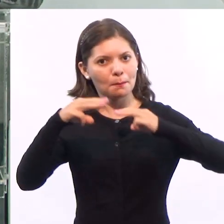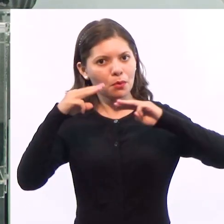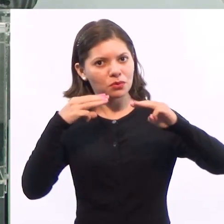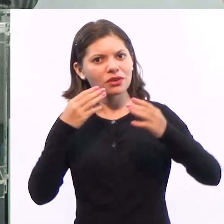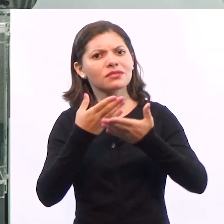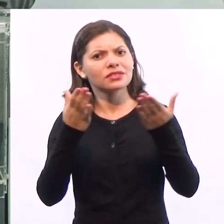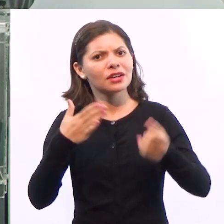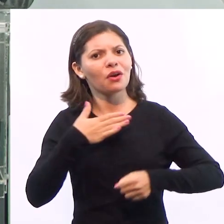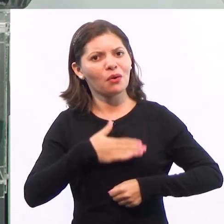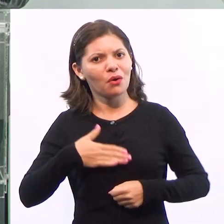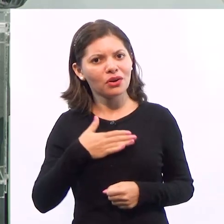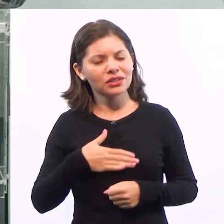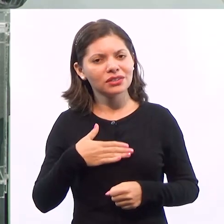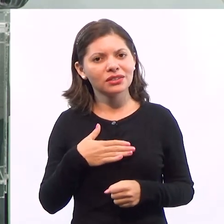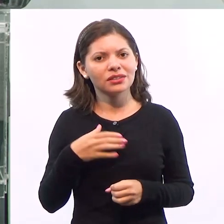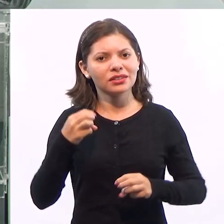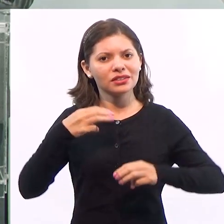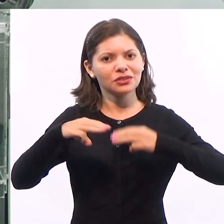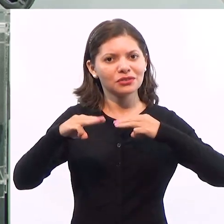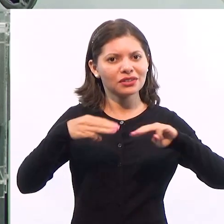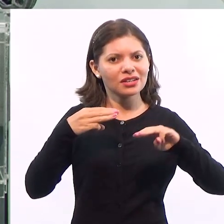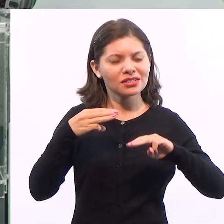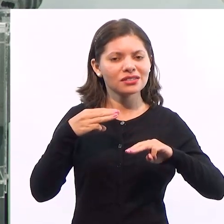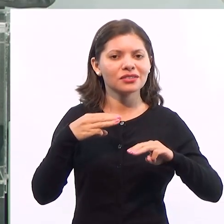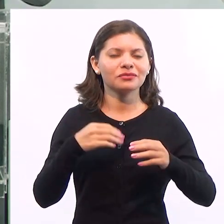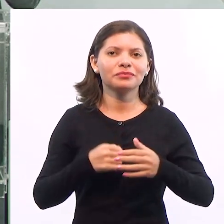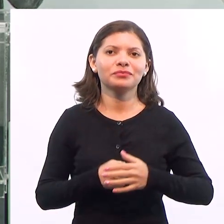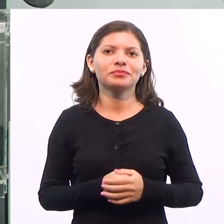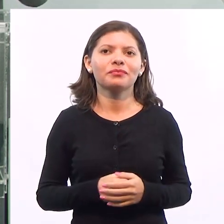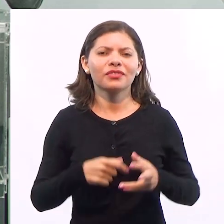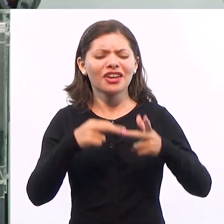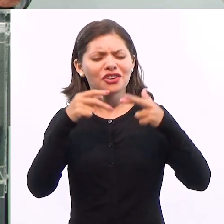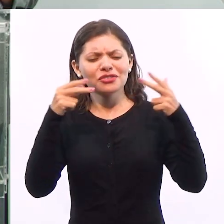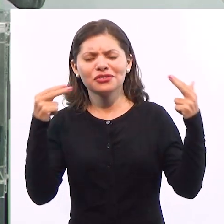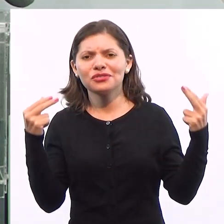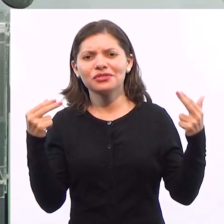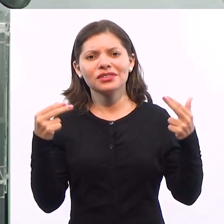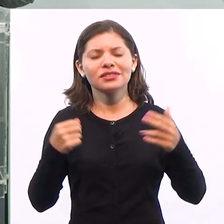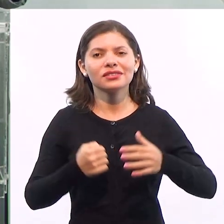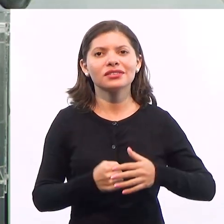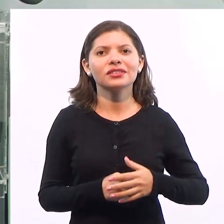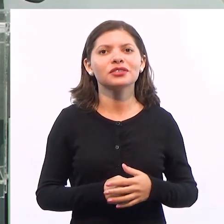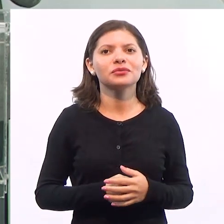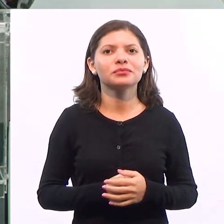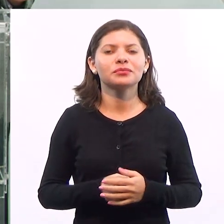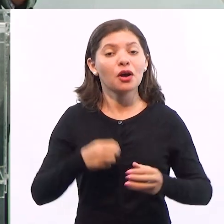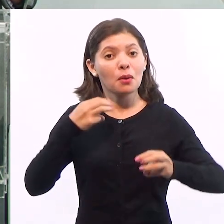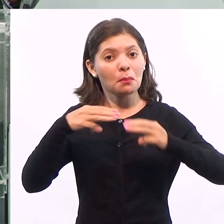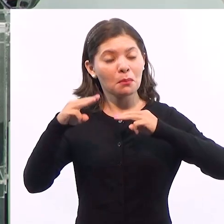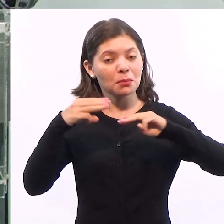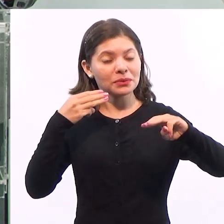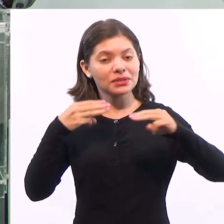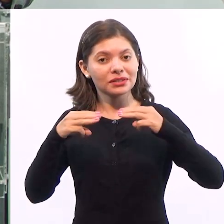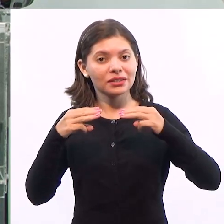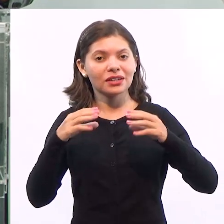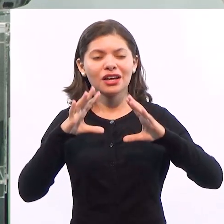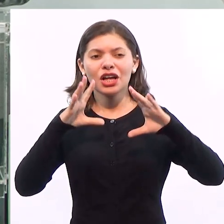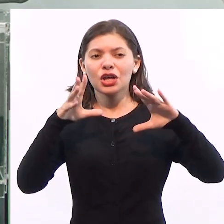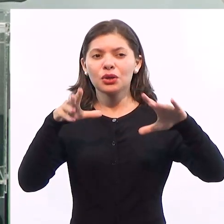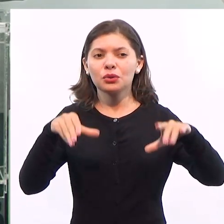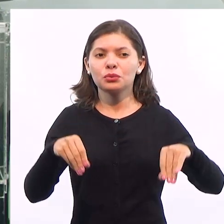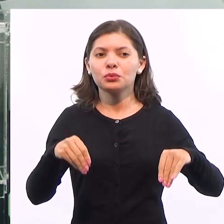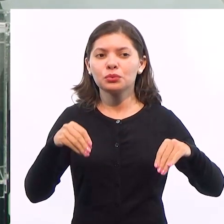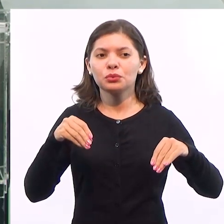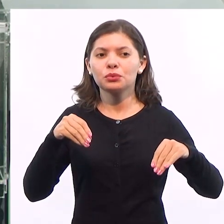forró bacana. Você gosta de forró? Gosta, deve gostar. Se não gostar, vai ter sertanejo, vai ter rock, vai ter alguém que vai tocar alguma música que você